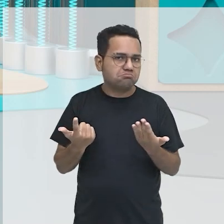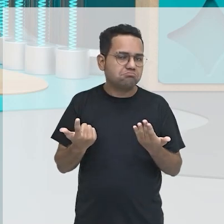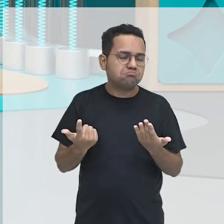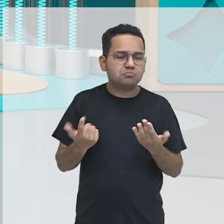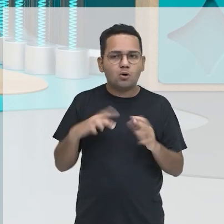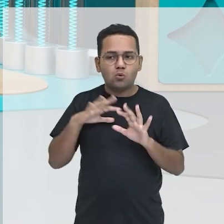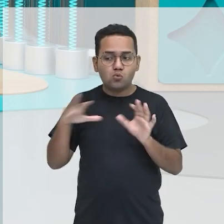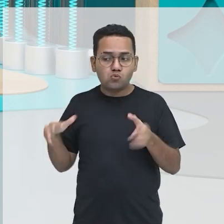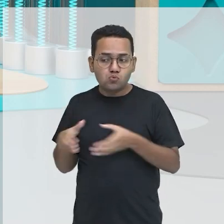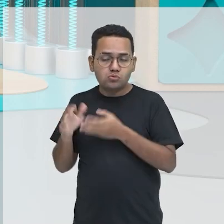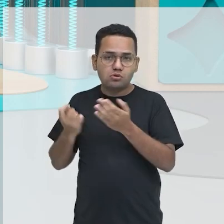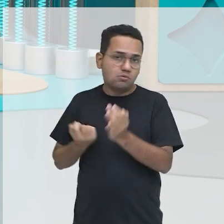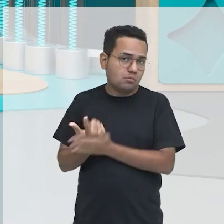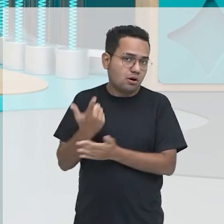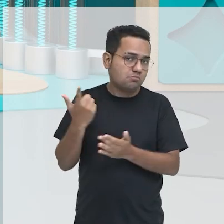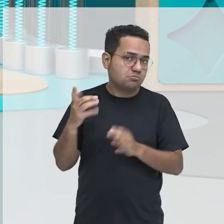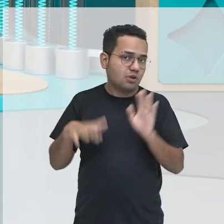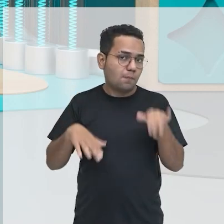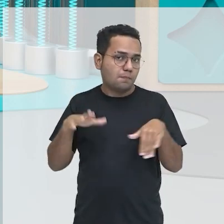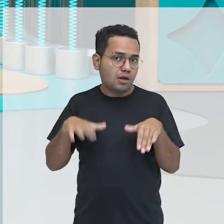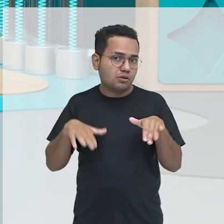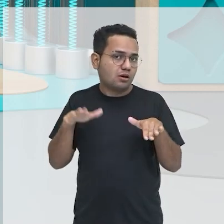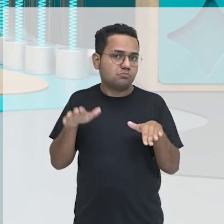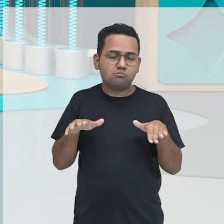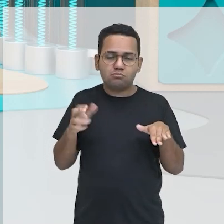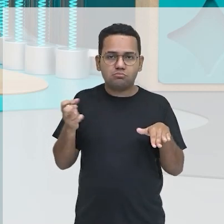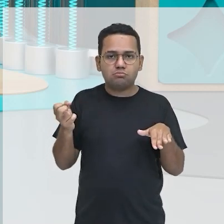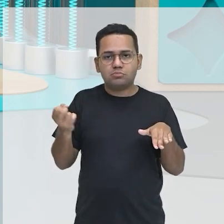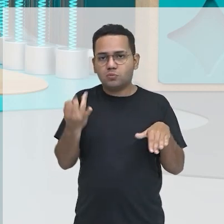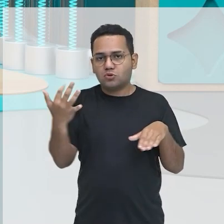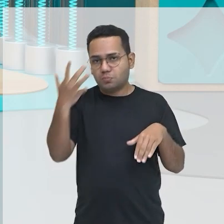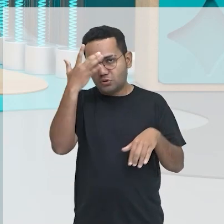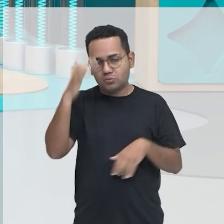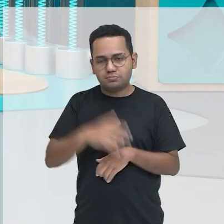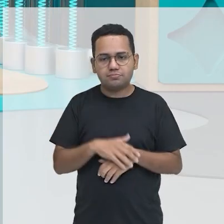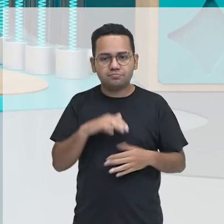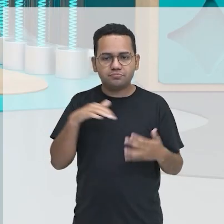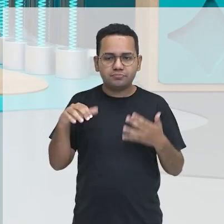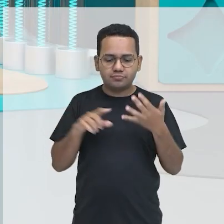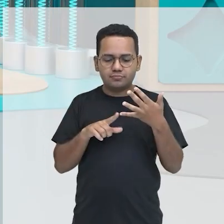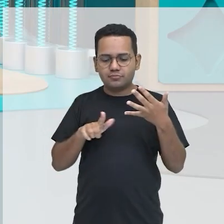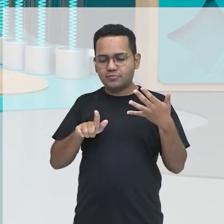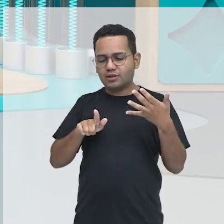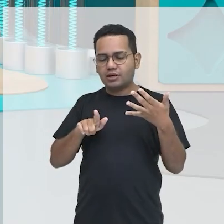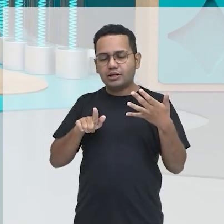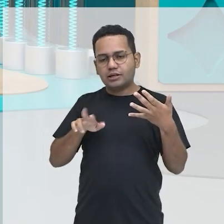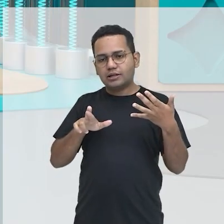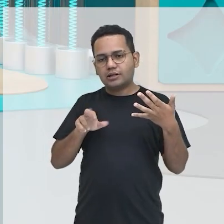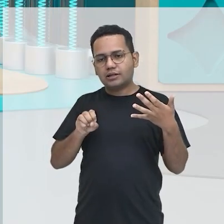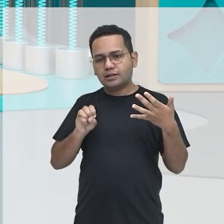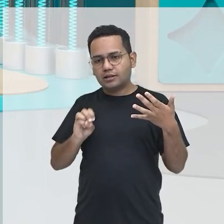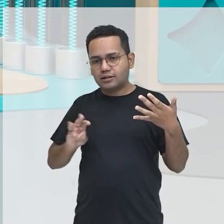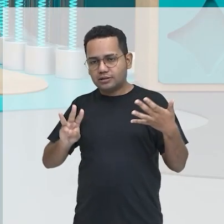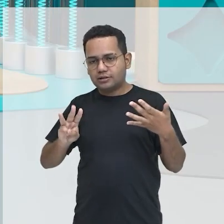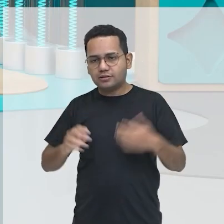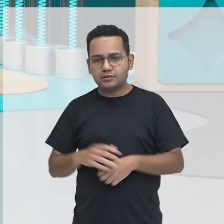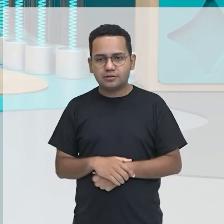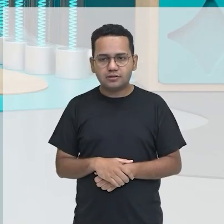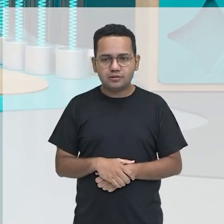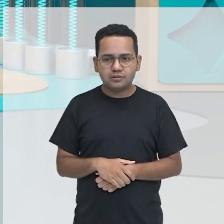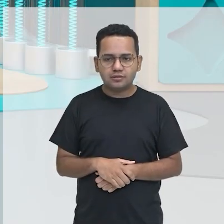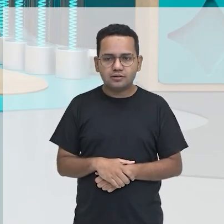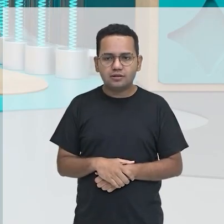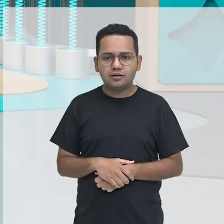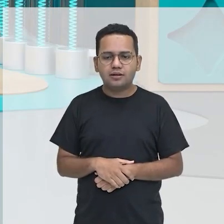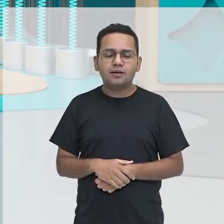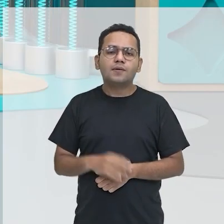depende do sujeito. E aqui, por último, will grow. Grow é crescer, tá? Por exemplo, planta, grow. Grow up,